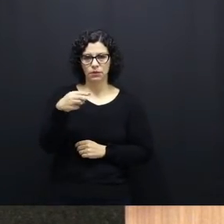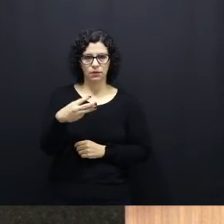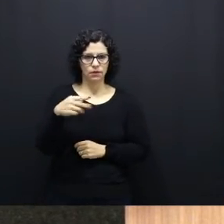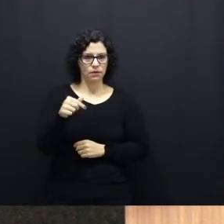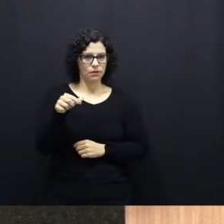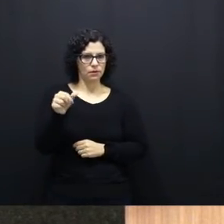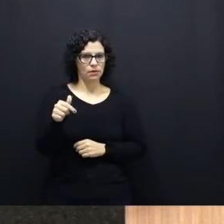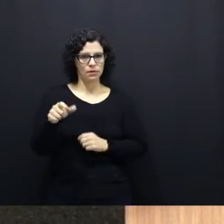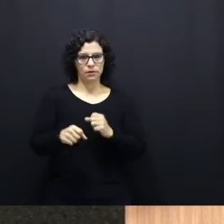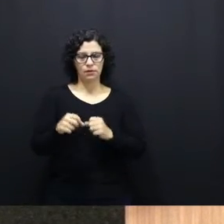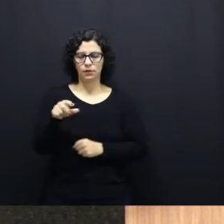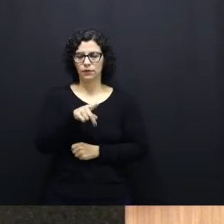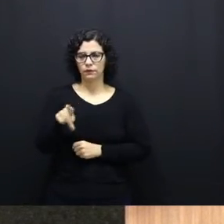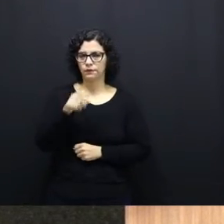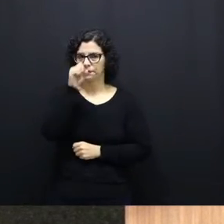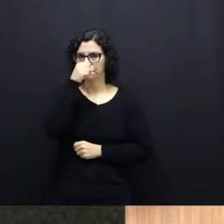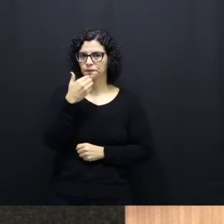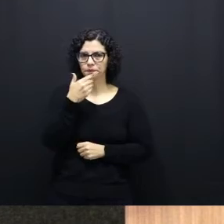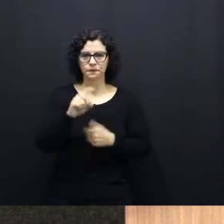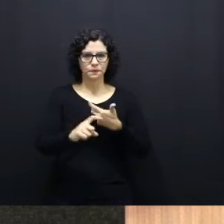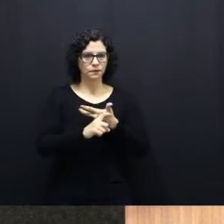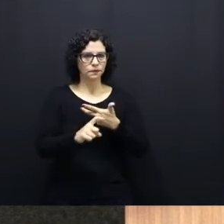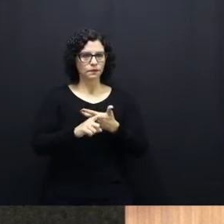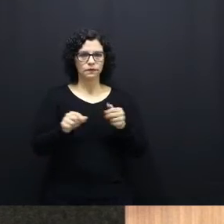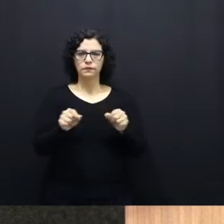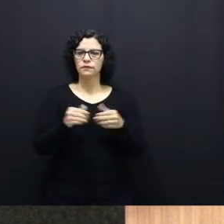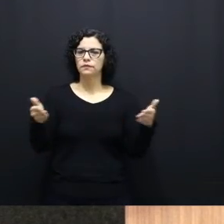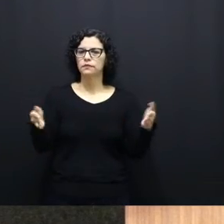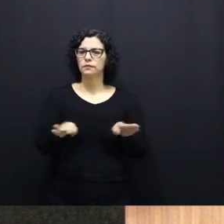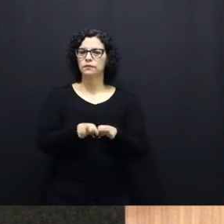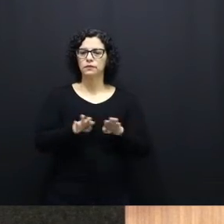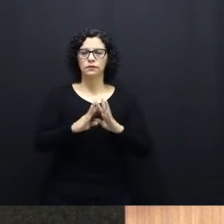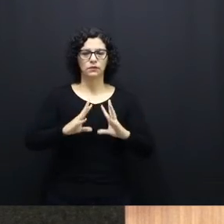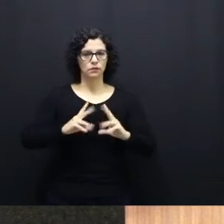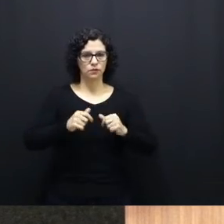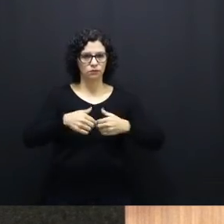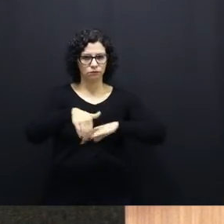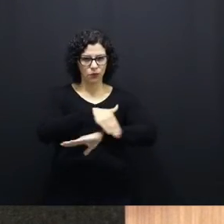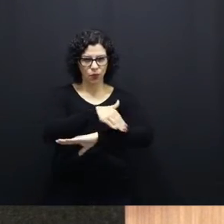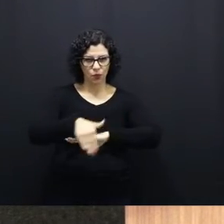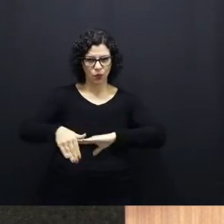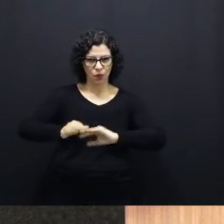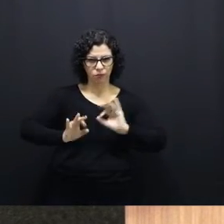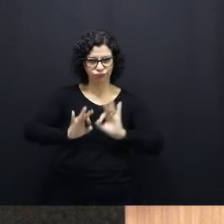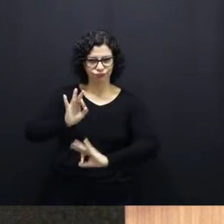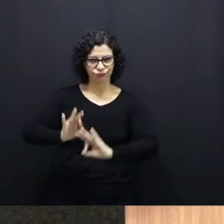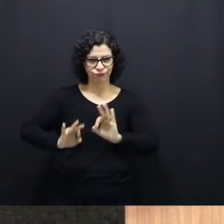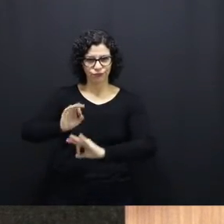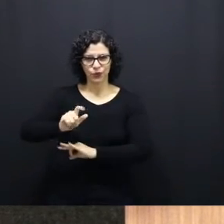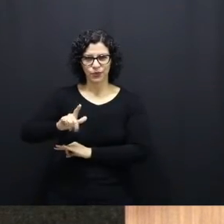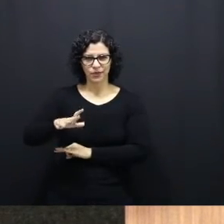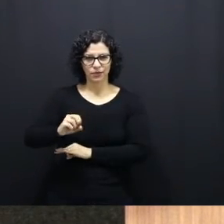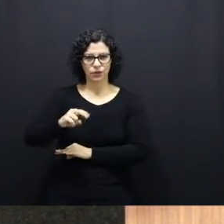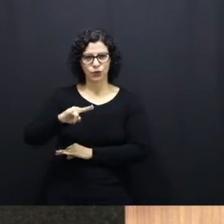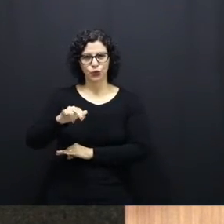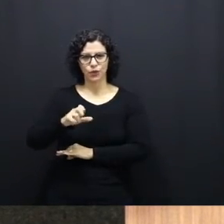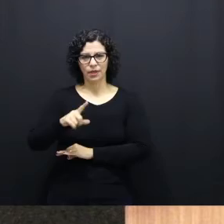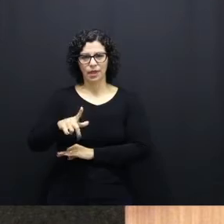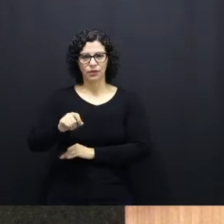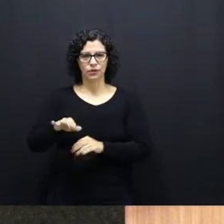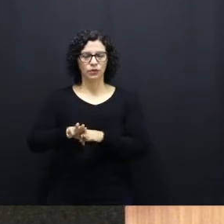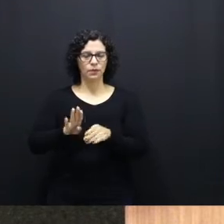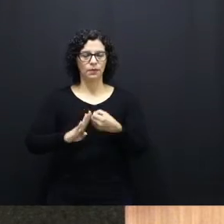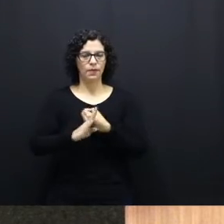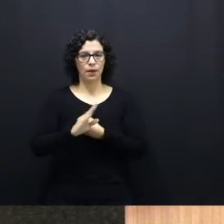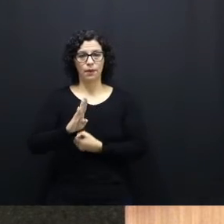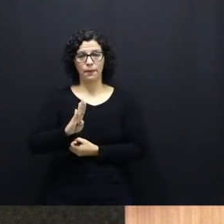7.377 dobrador do seu Welliton executivo que progressivo patrolamento e ensaibramento na Rua Luciano juliato no bairro Barro Preto